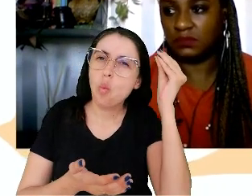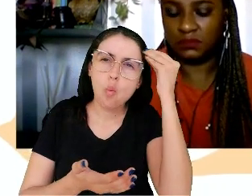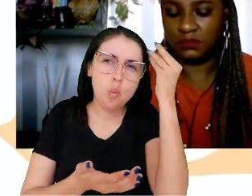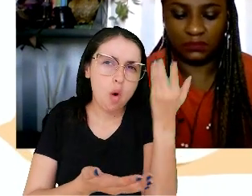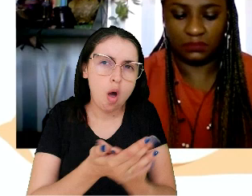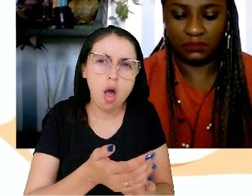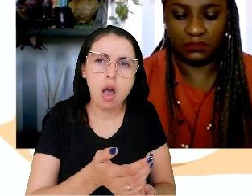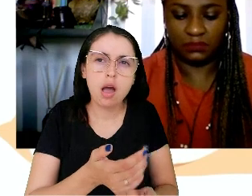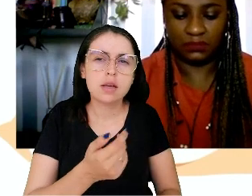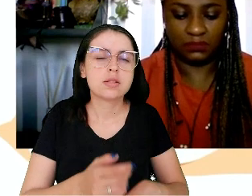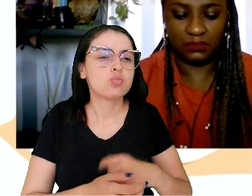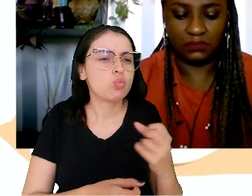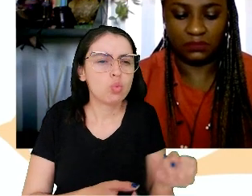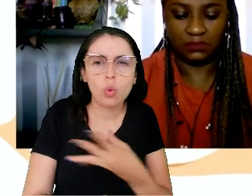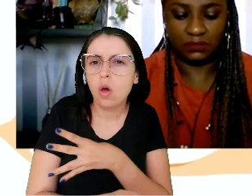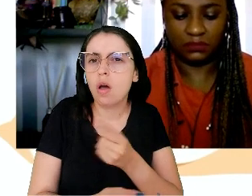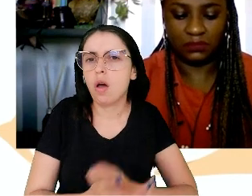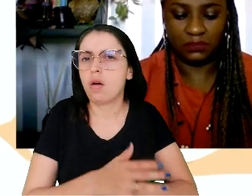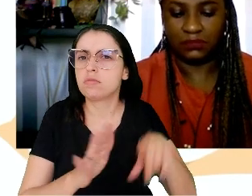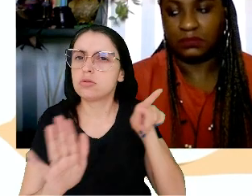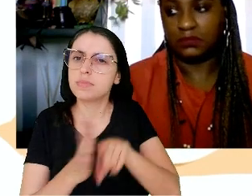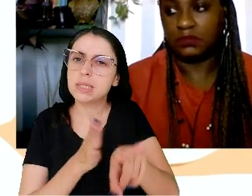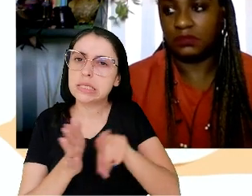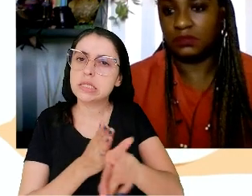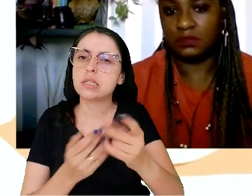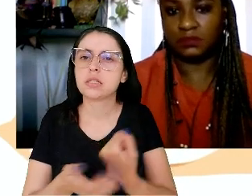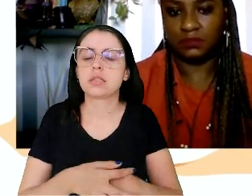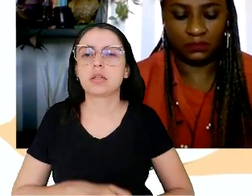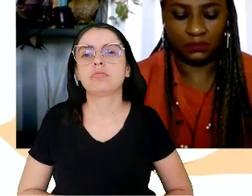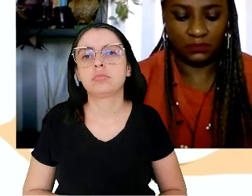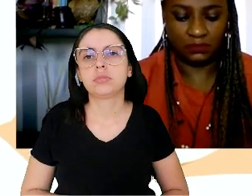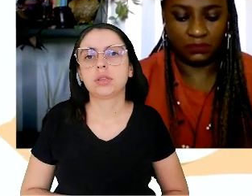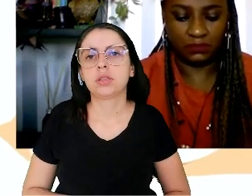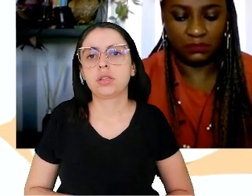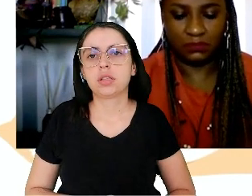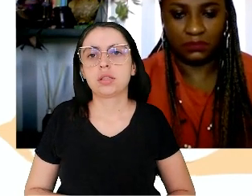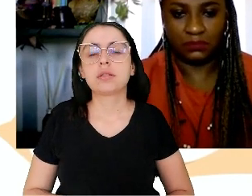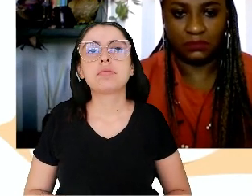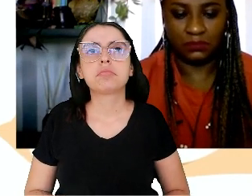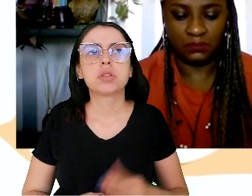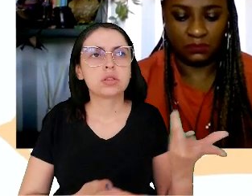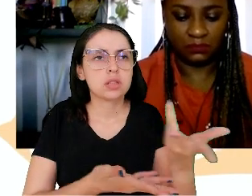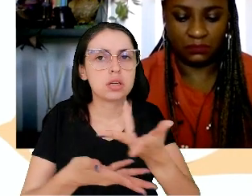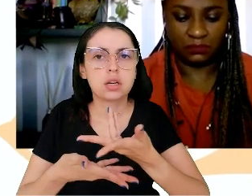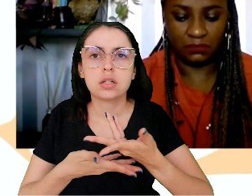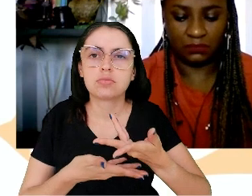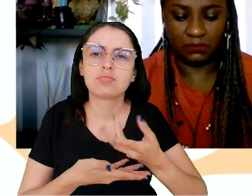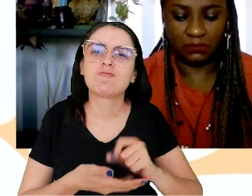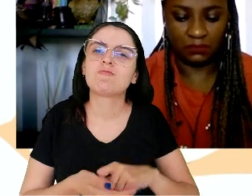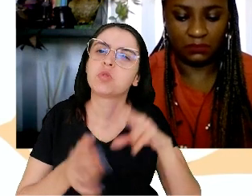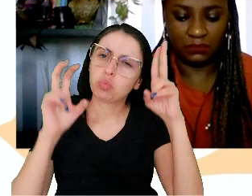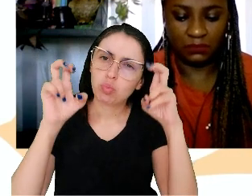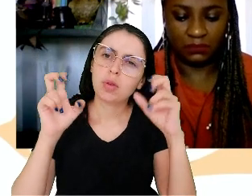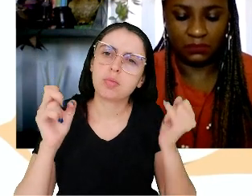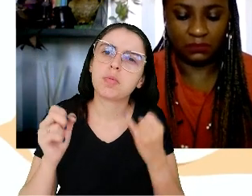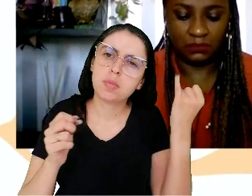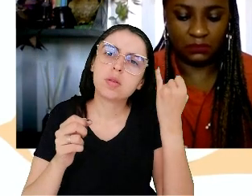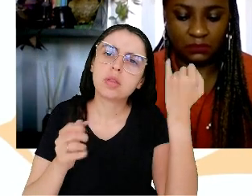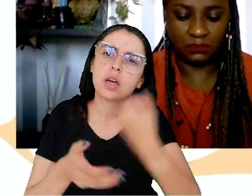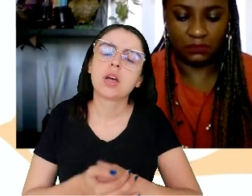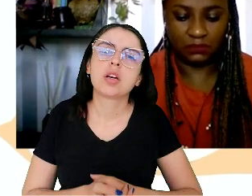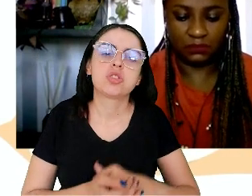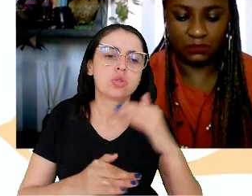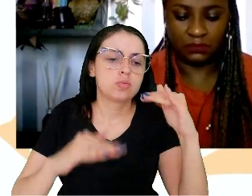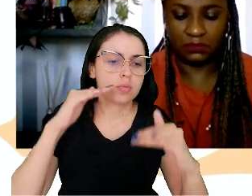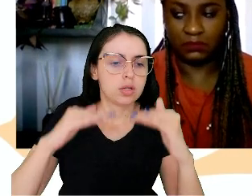que vem de novo por aí em termos de pesquisa? E essa resolução, ela traz muitos aspectos, como a questão da